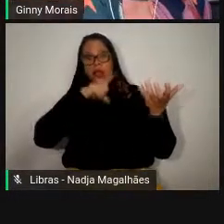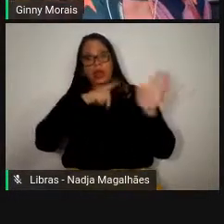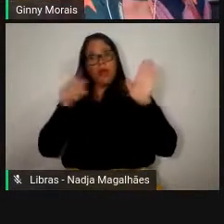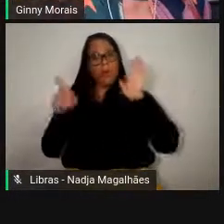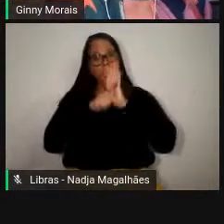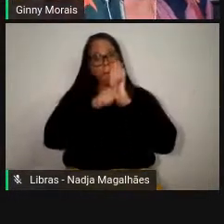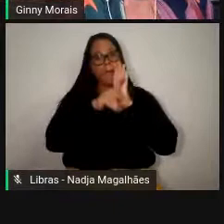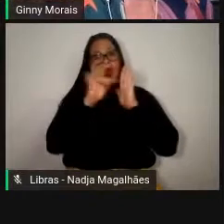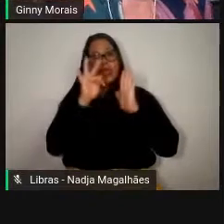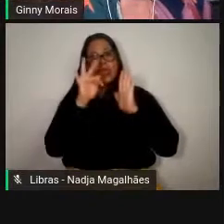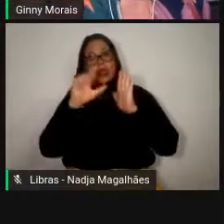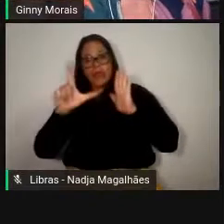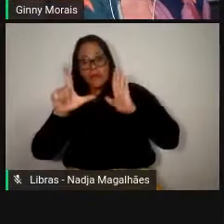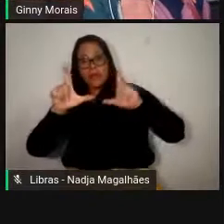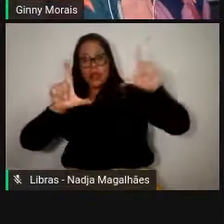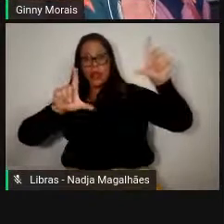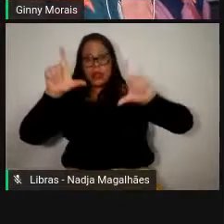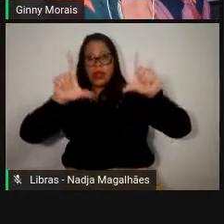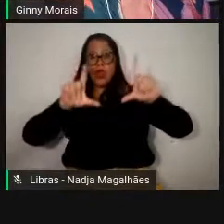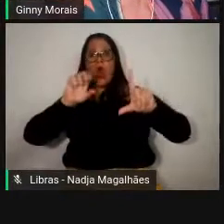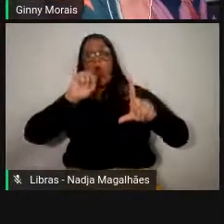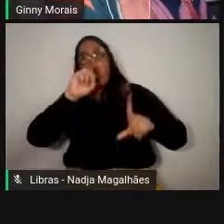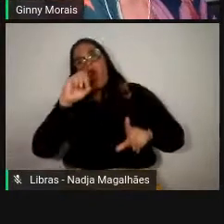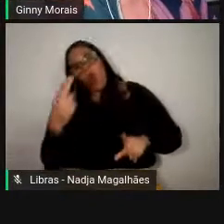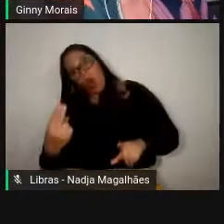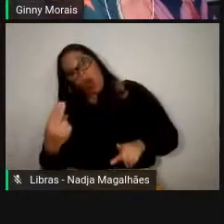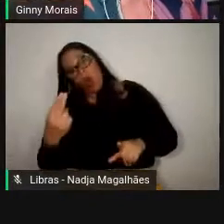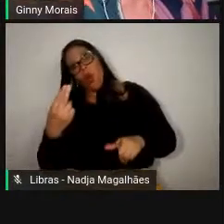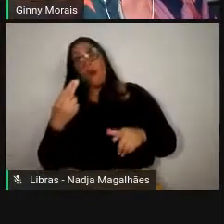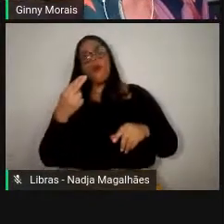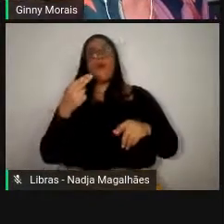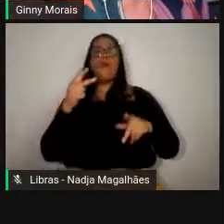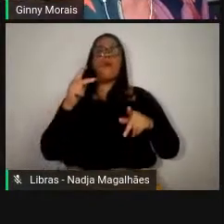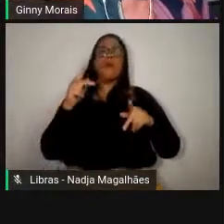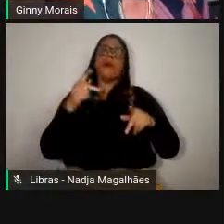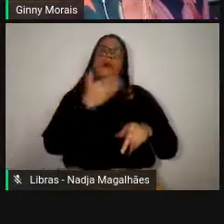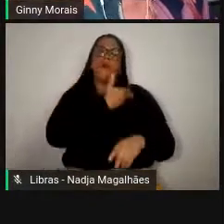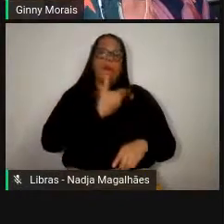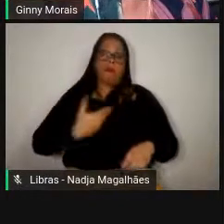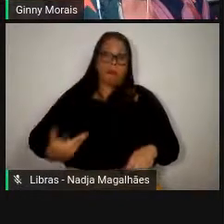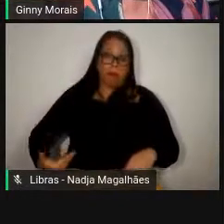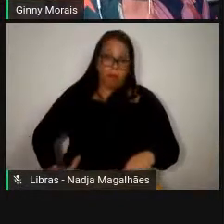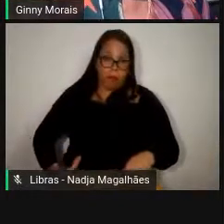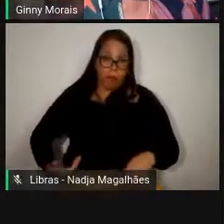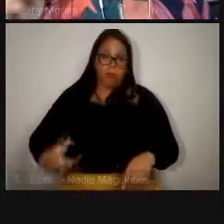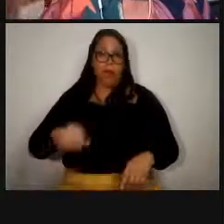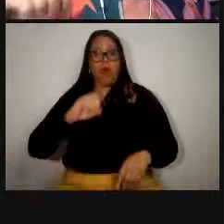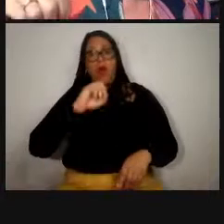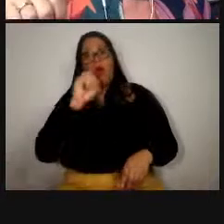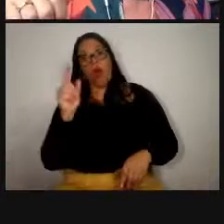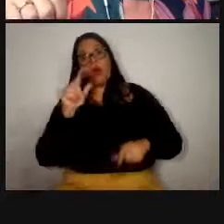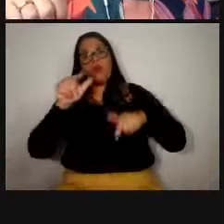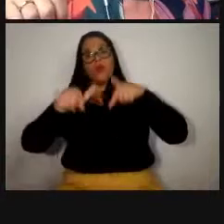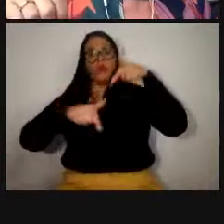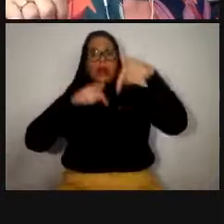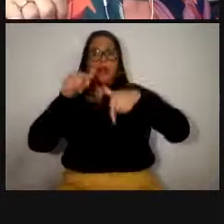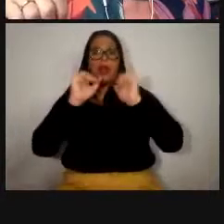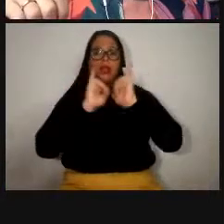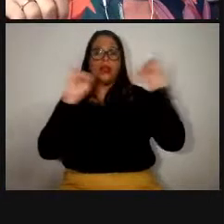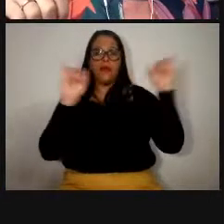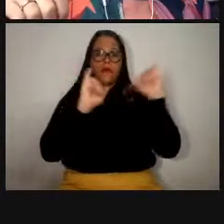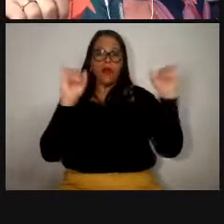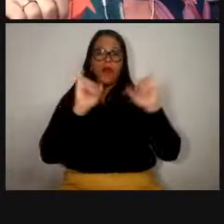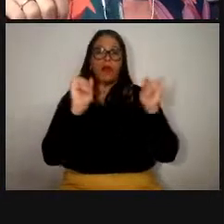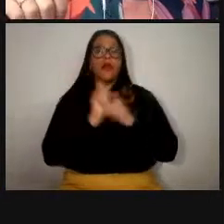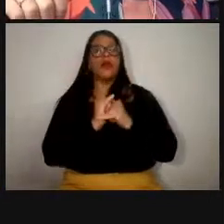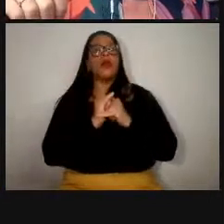para isso. Algumas, elas transmitem pela televisão pública, televisão, ou o serviço de informação